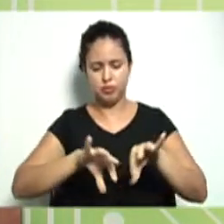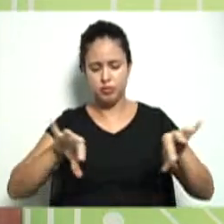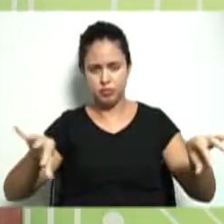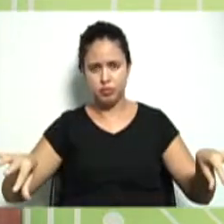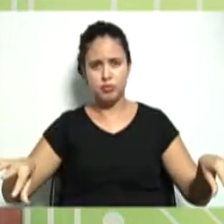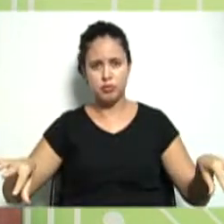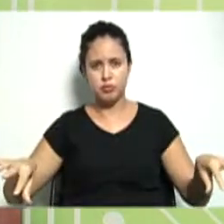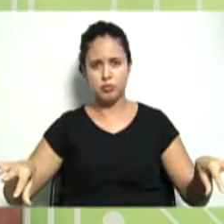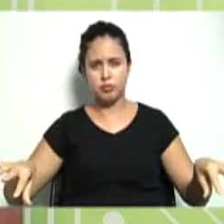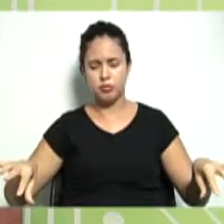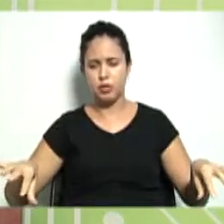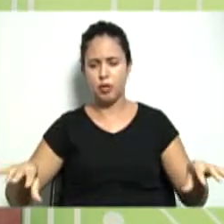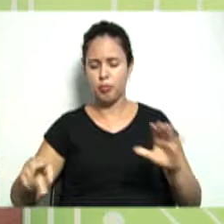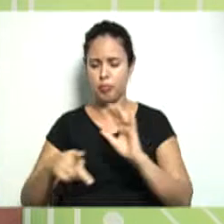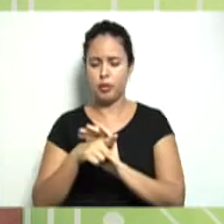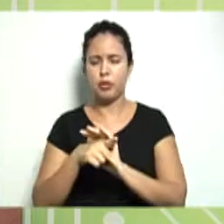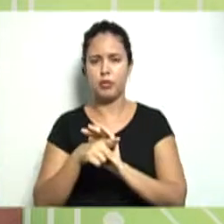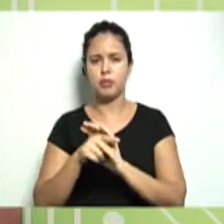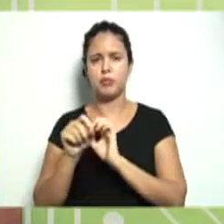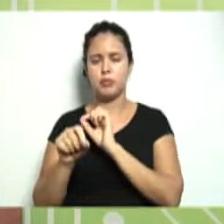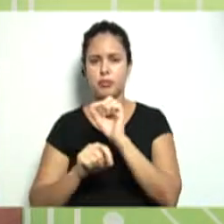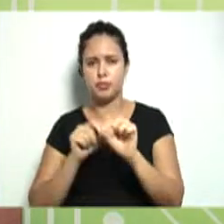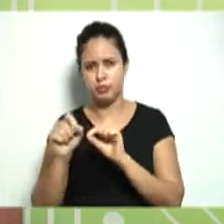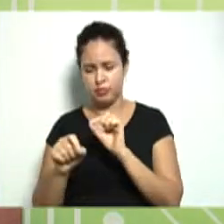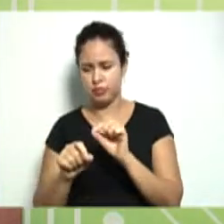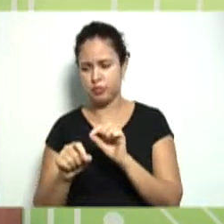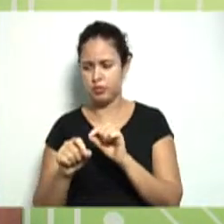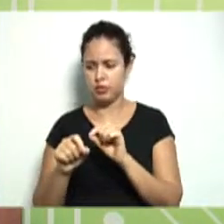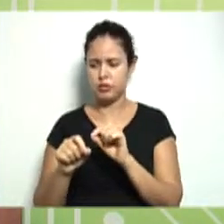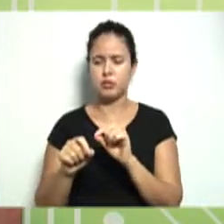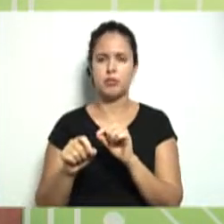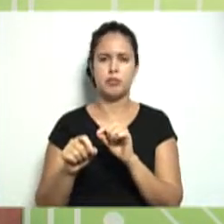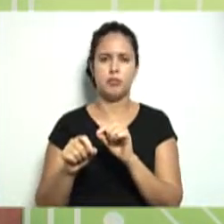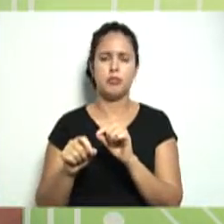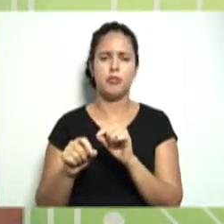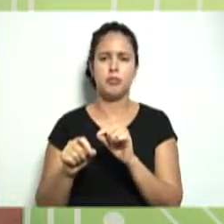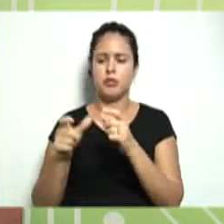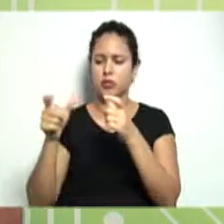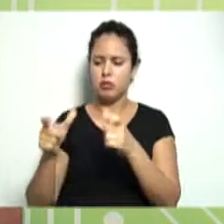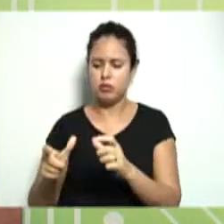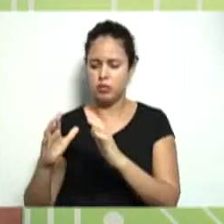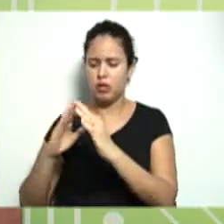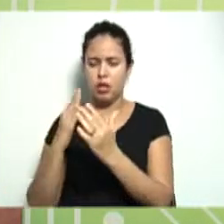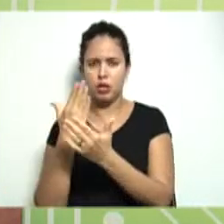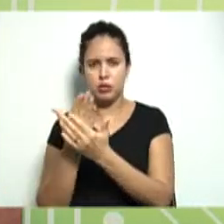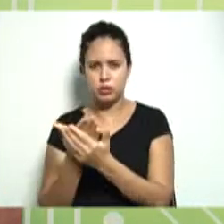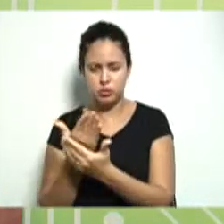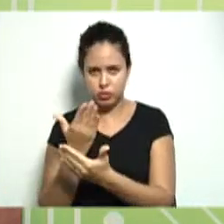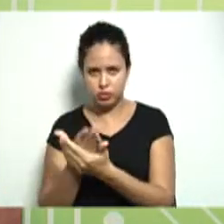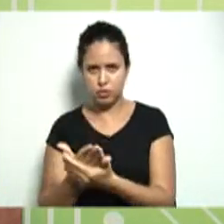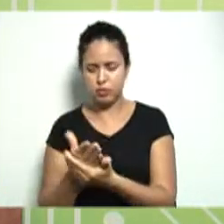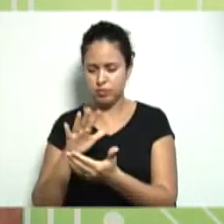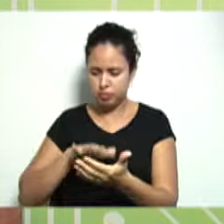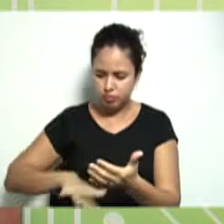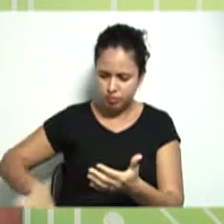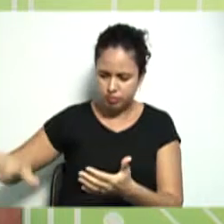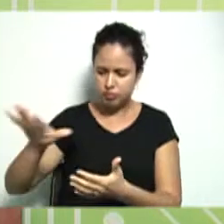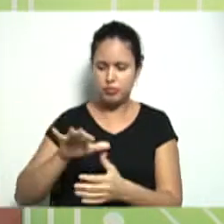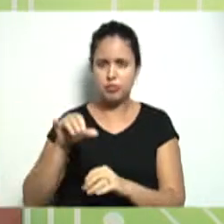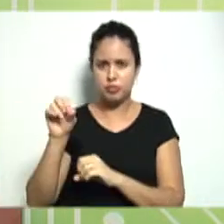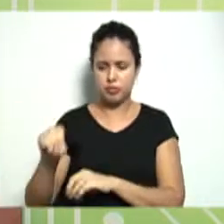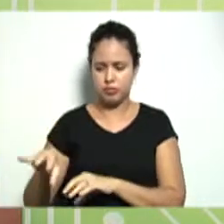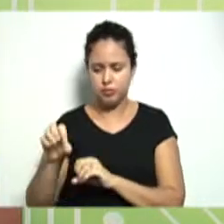separado, destinado somente a isso, que foi o ambiente escolar, que é o ambiente da